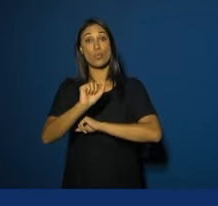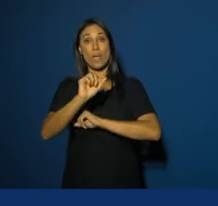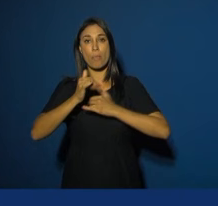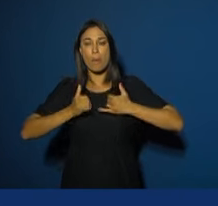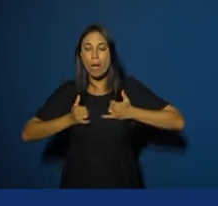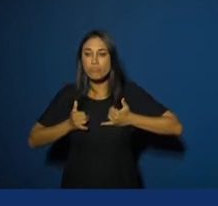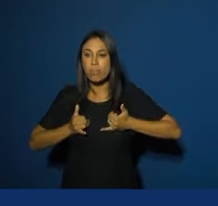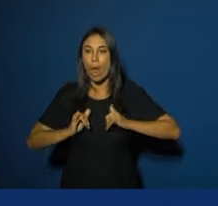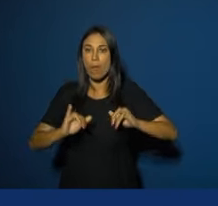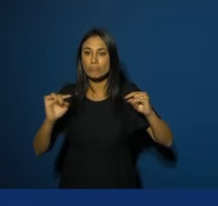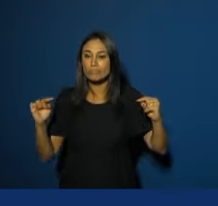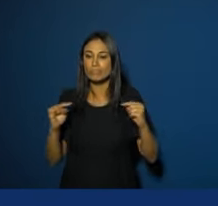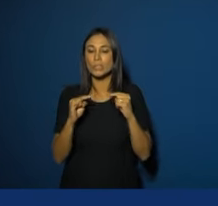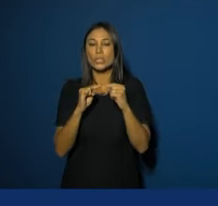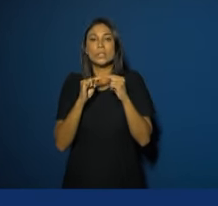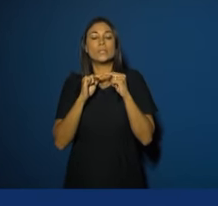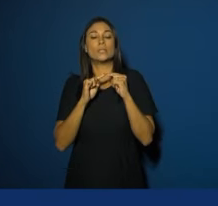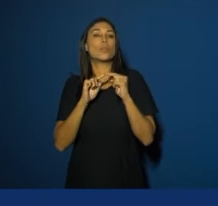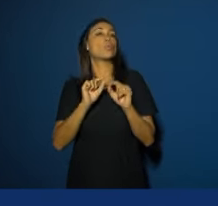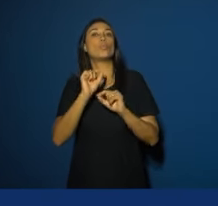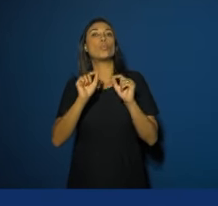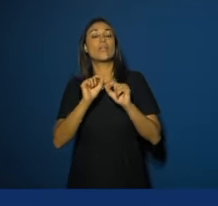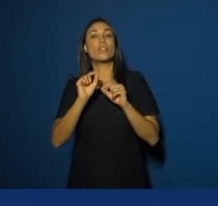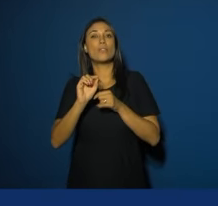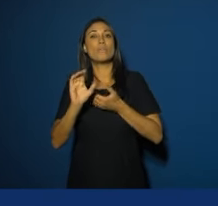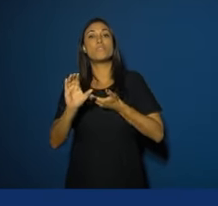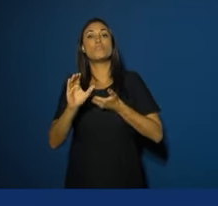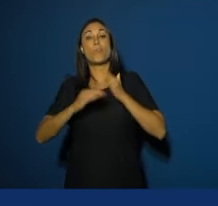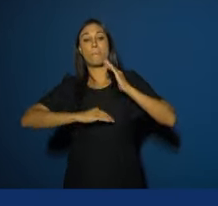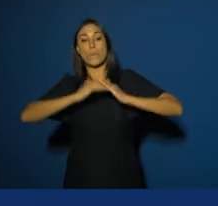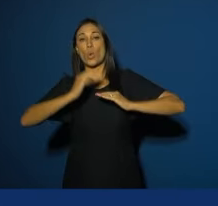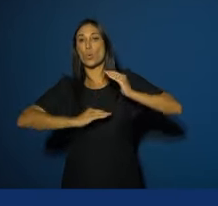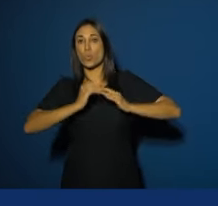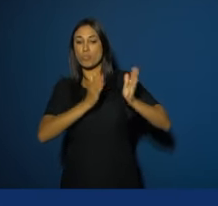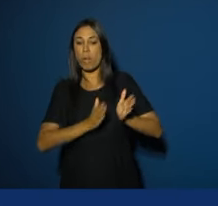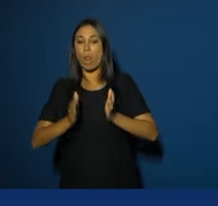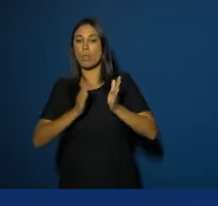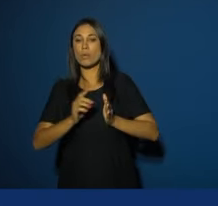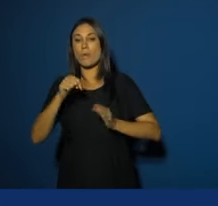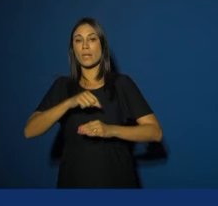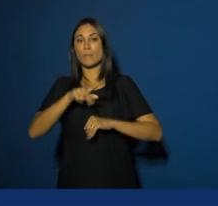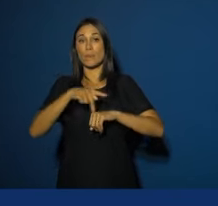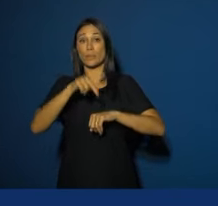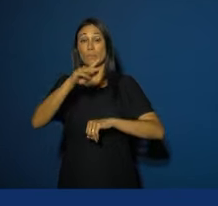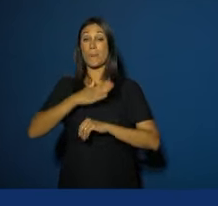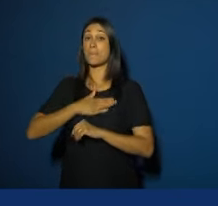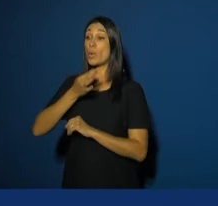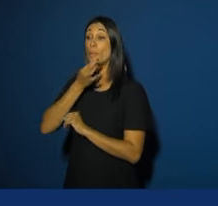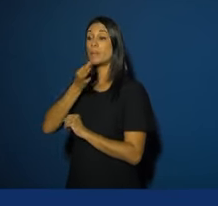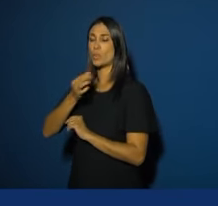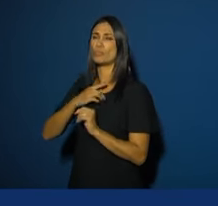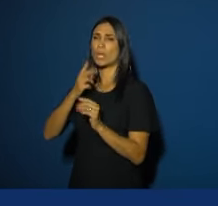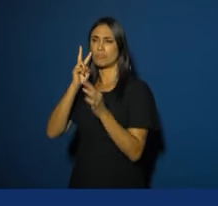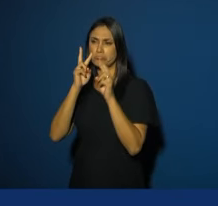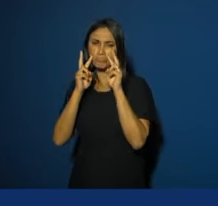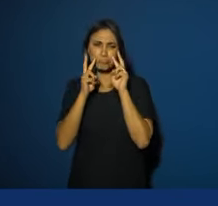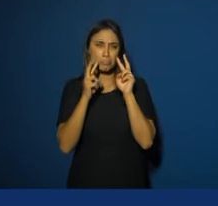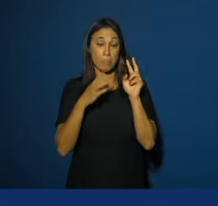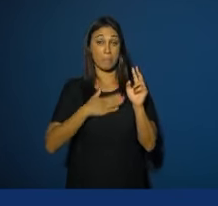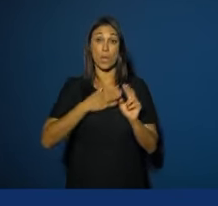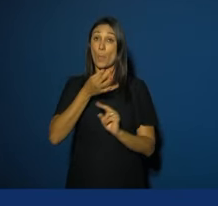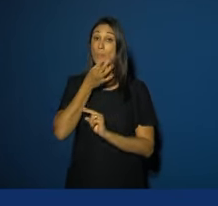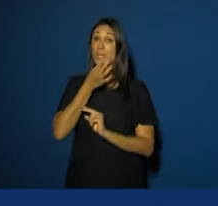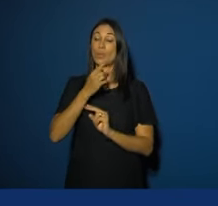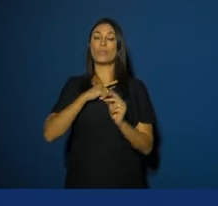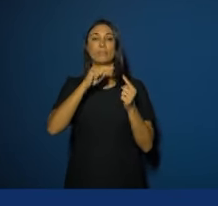sinergia muito grande com o ganho de produtividade para o país Na minha opinião tem muitas visões quanto a isso mas na minha opinião